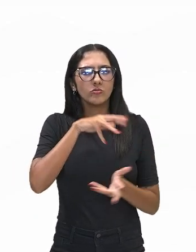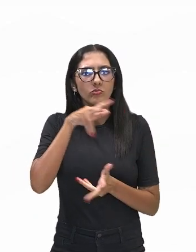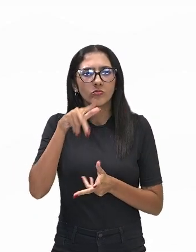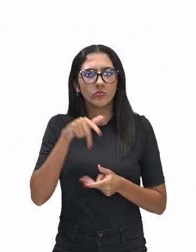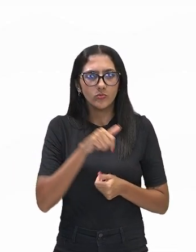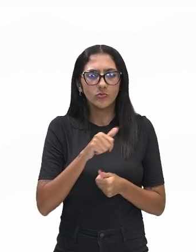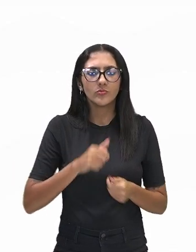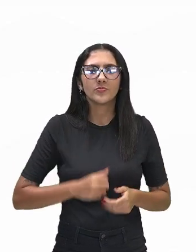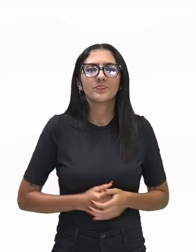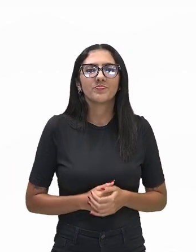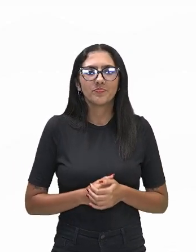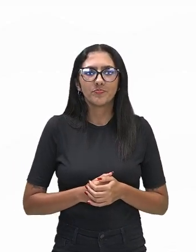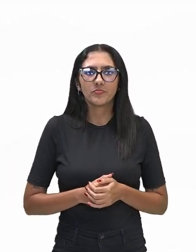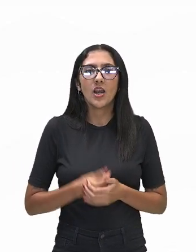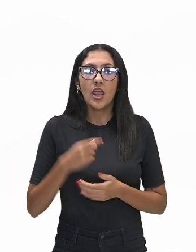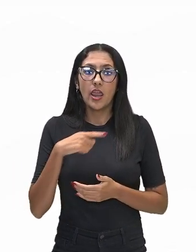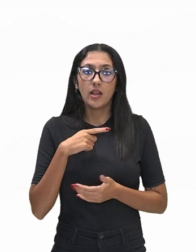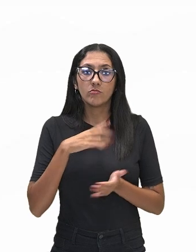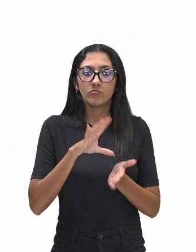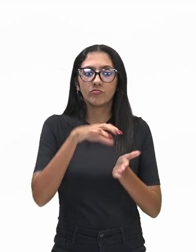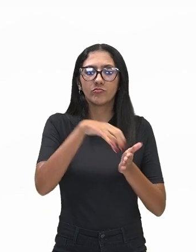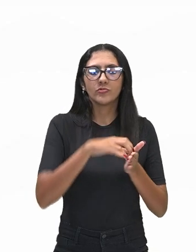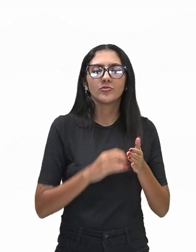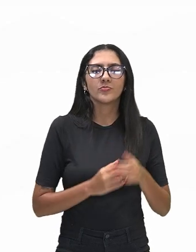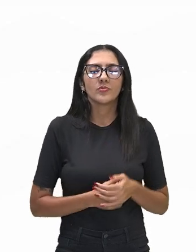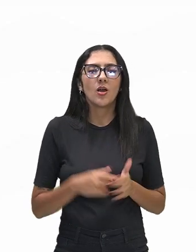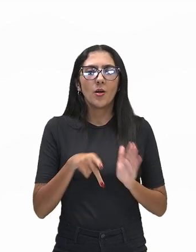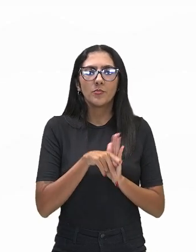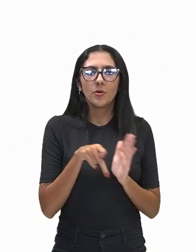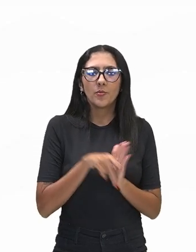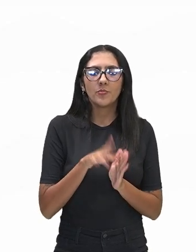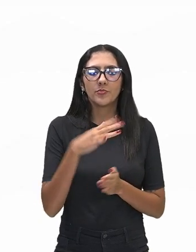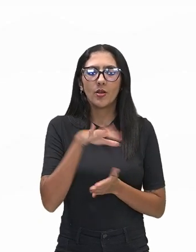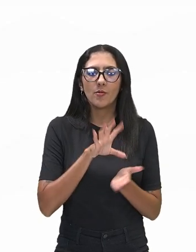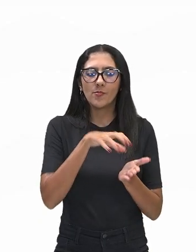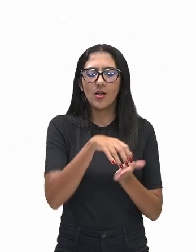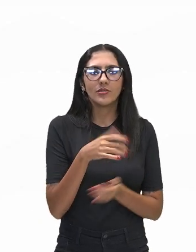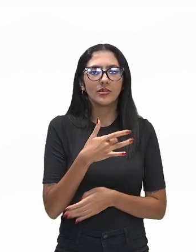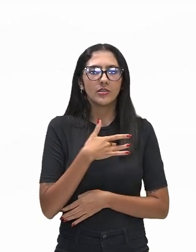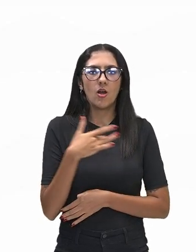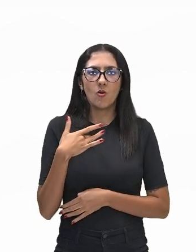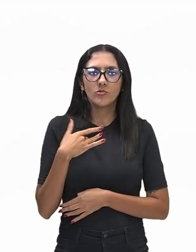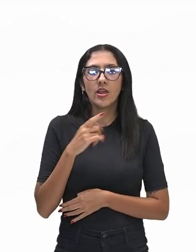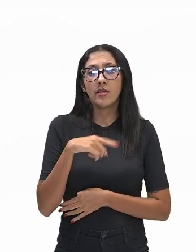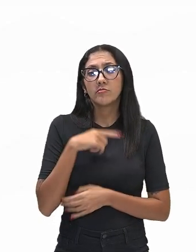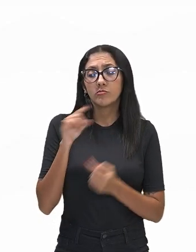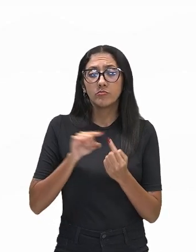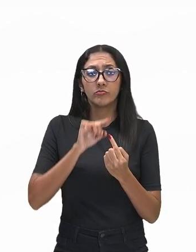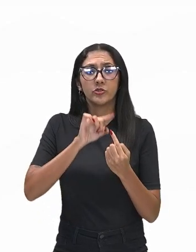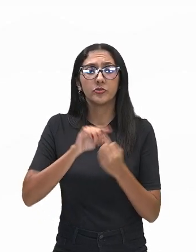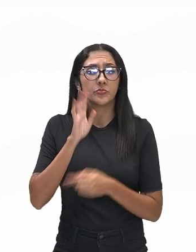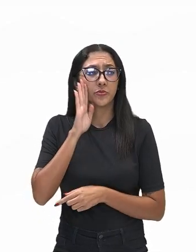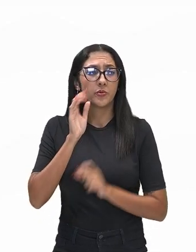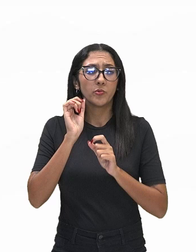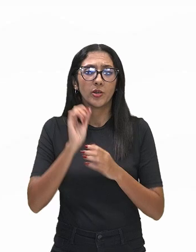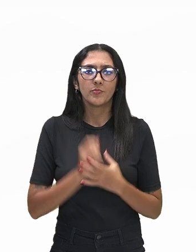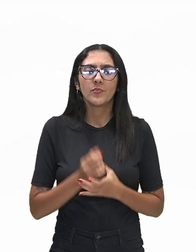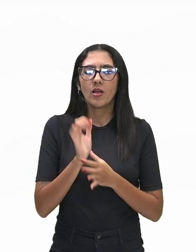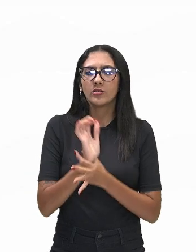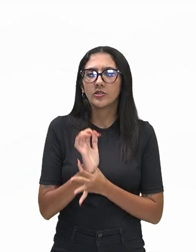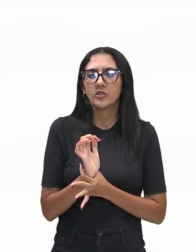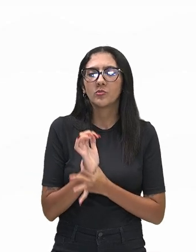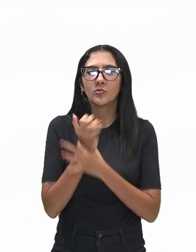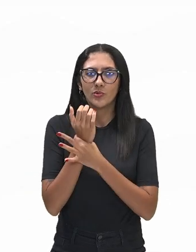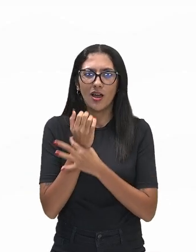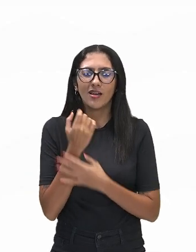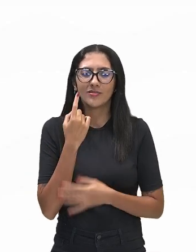é coordenado lá pelo Ministério da Saúde, tá? E tem como objetivo garantir,